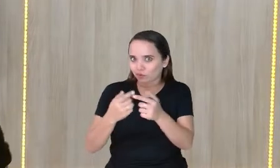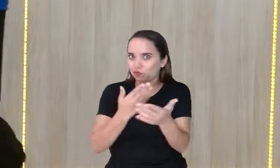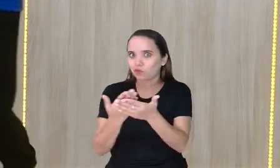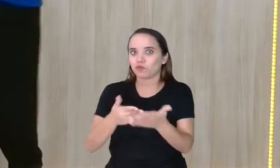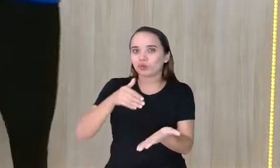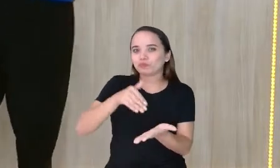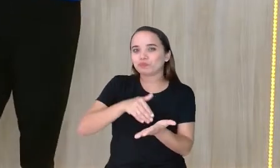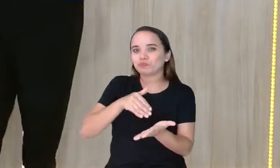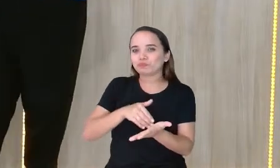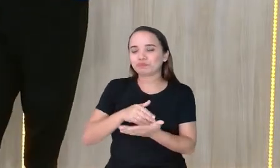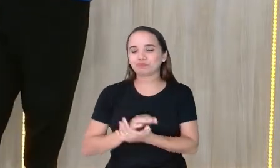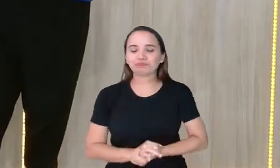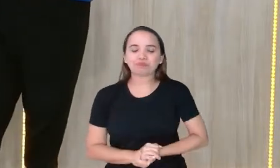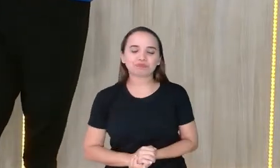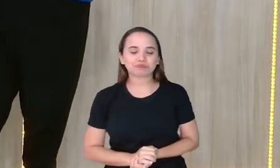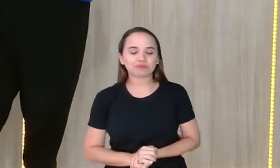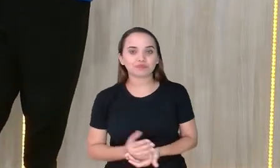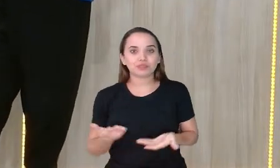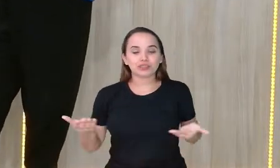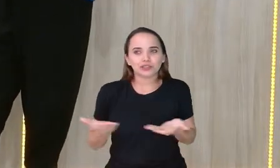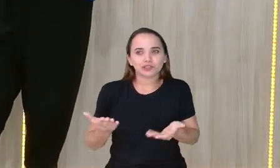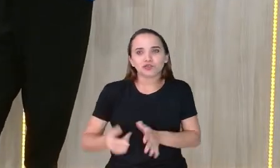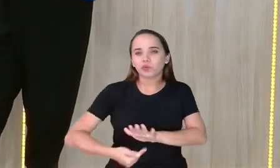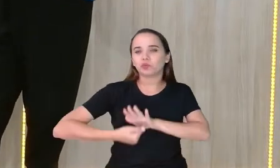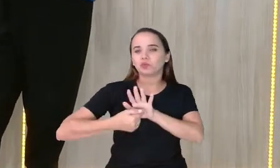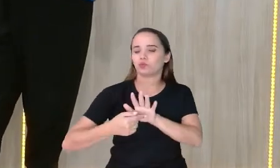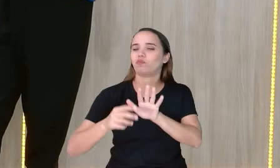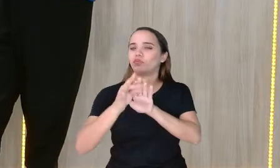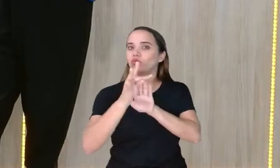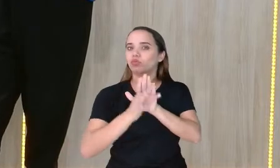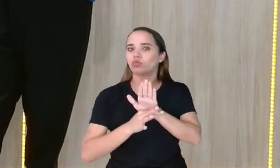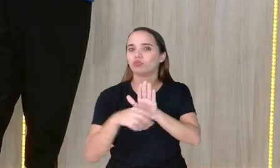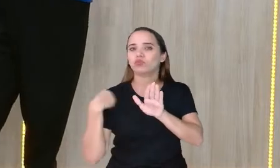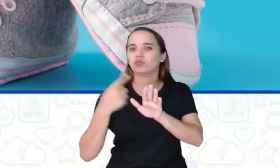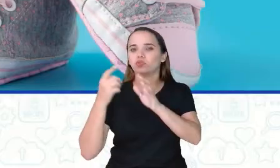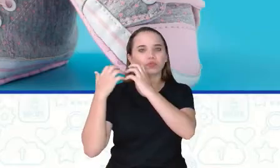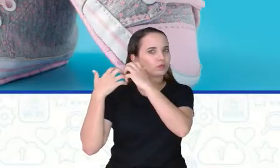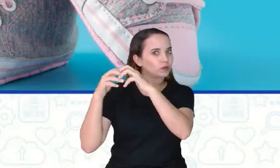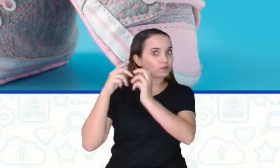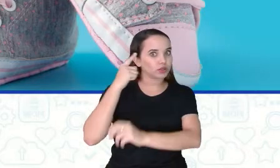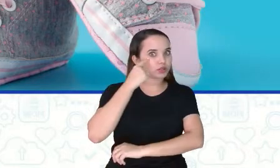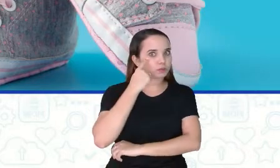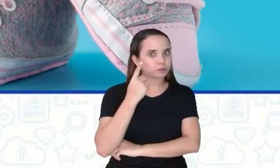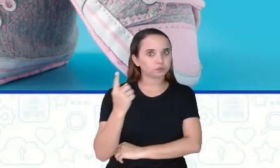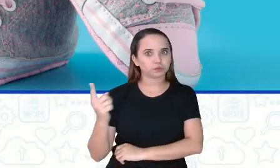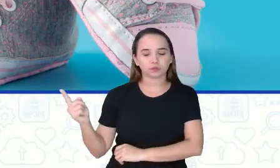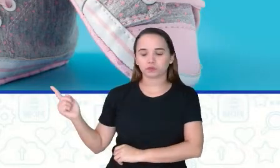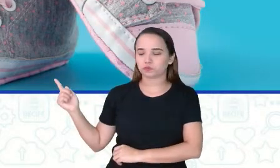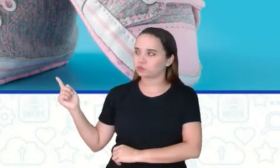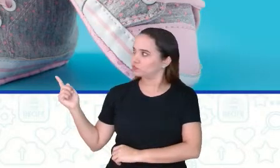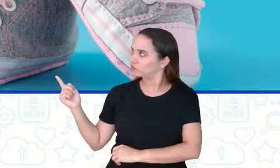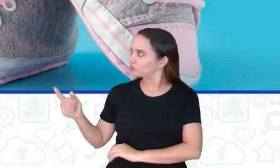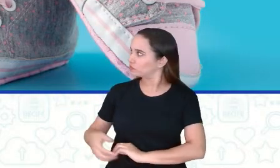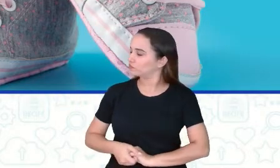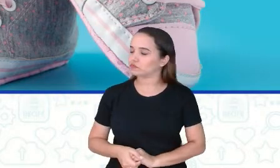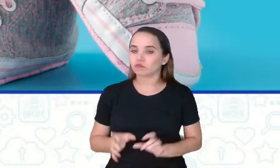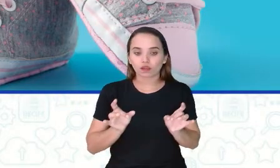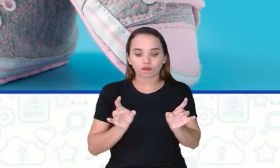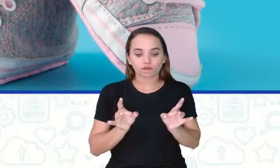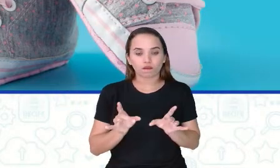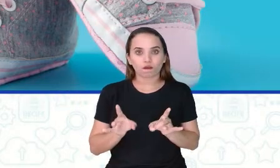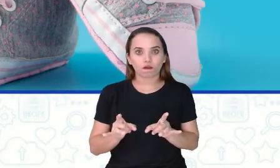aula. E aí eu quero trazer esse texto aqui que a gente reflita sobre ele. Vende-se um par